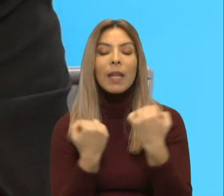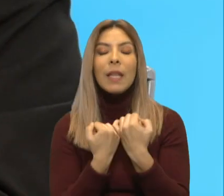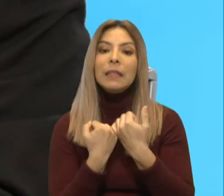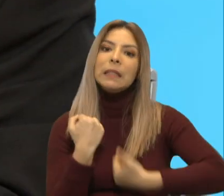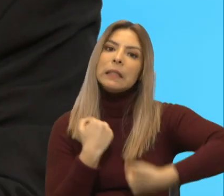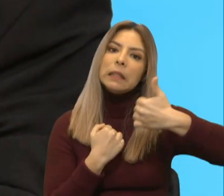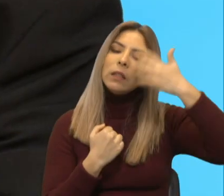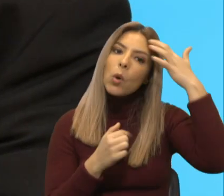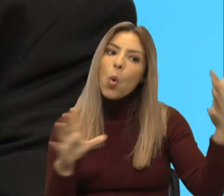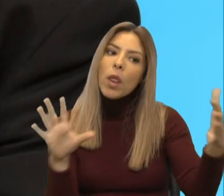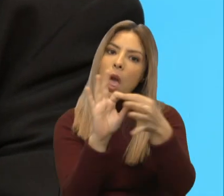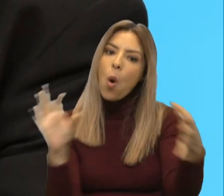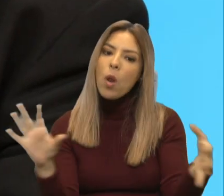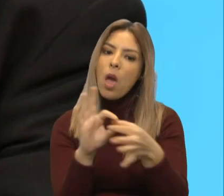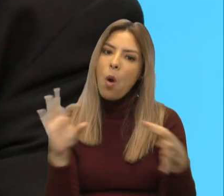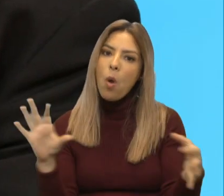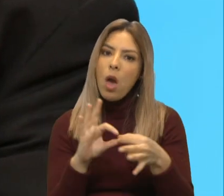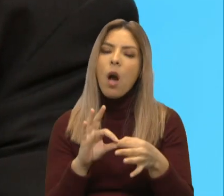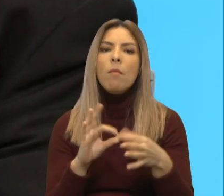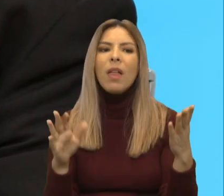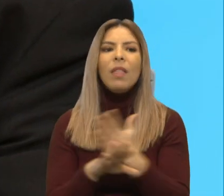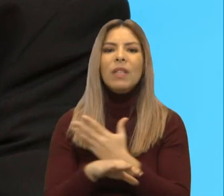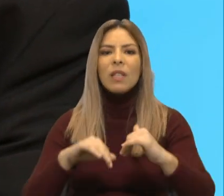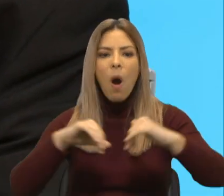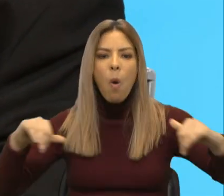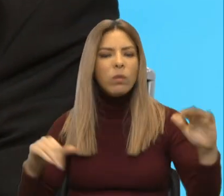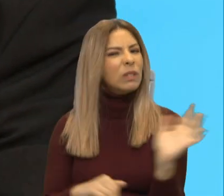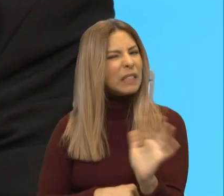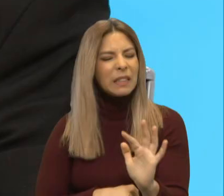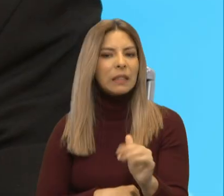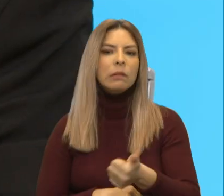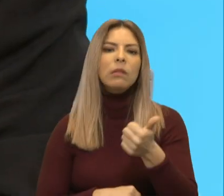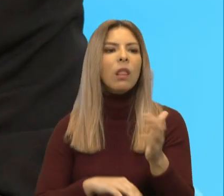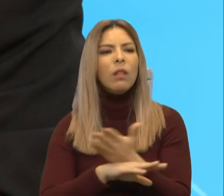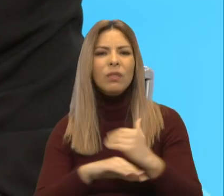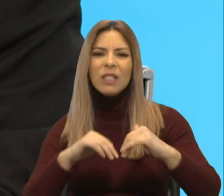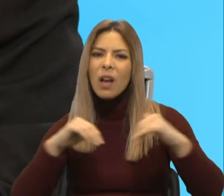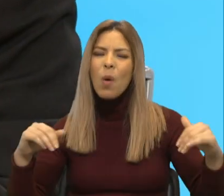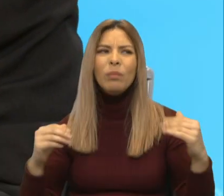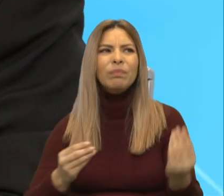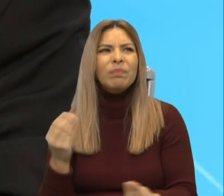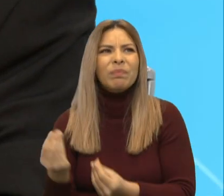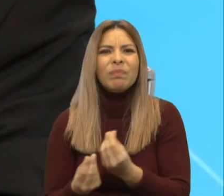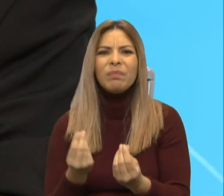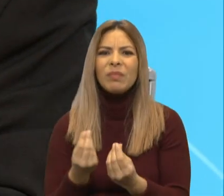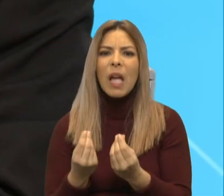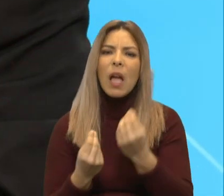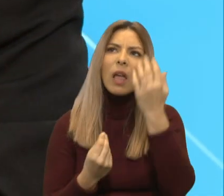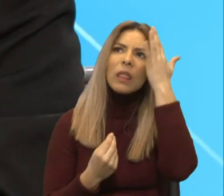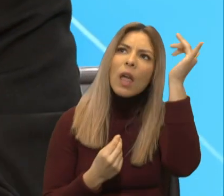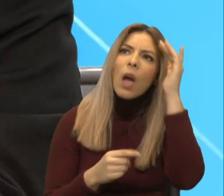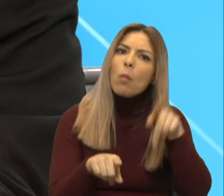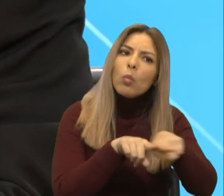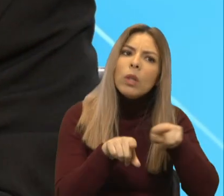divide. Há muitas coisas que unem os moçambicanos, o essencial. Aquilo que divide são, sem dúvida, as ideologias políticas, os